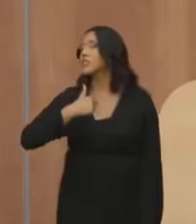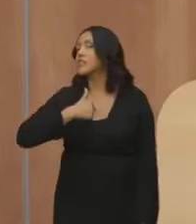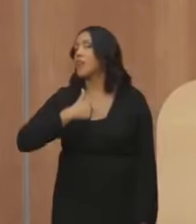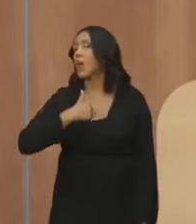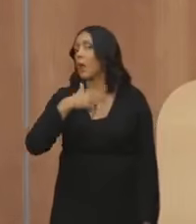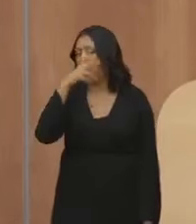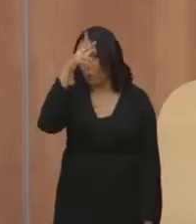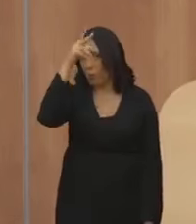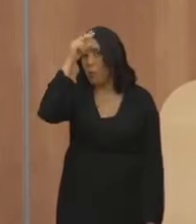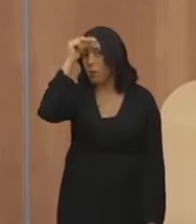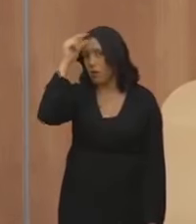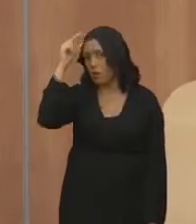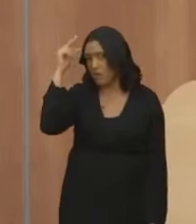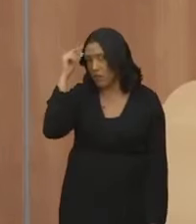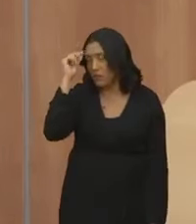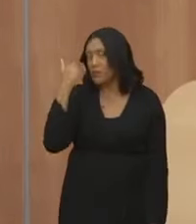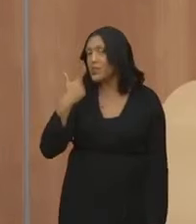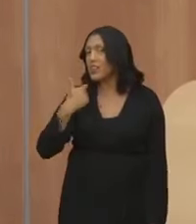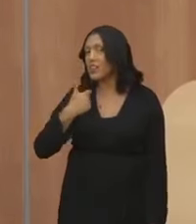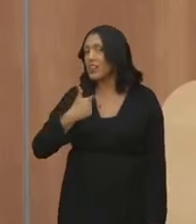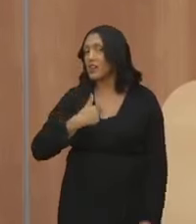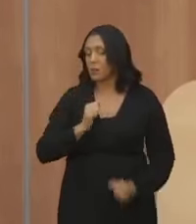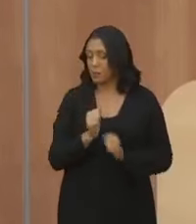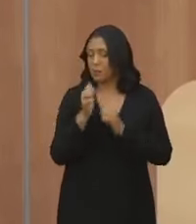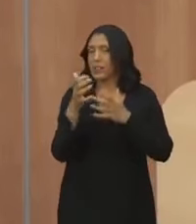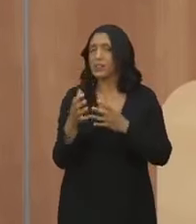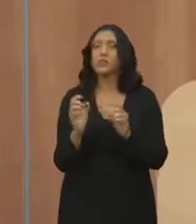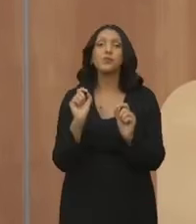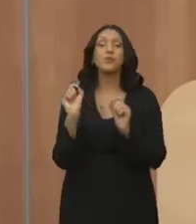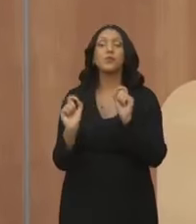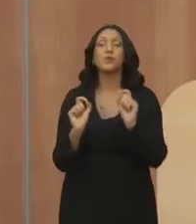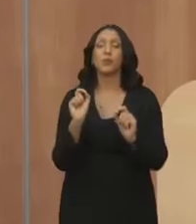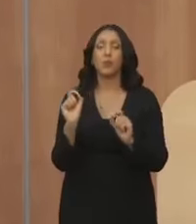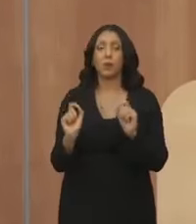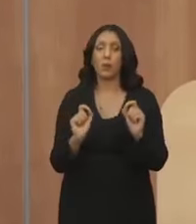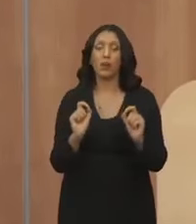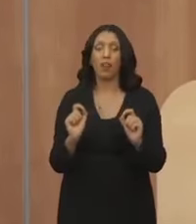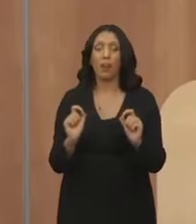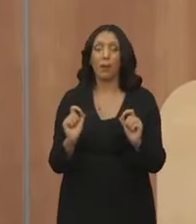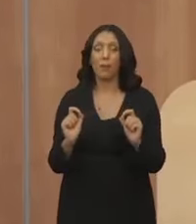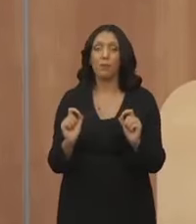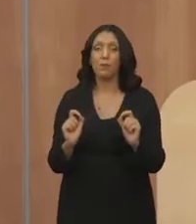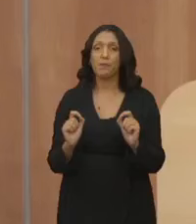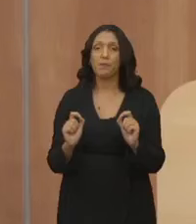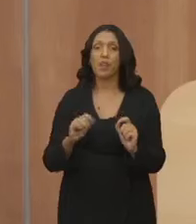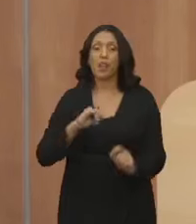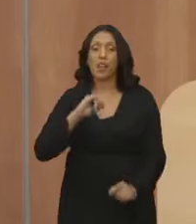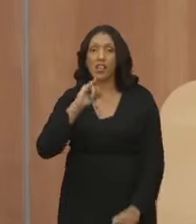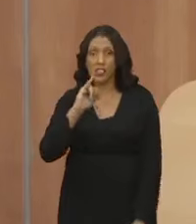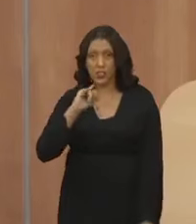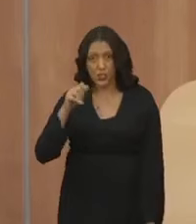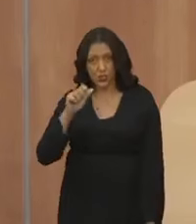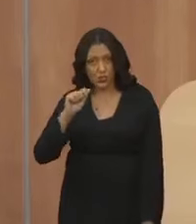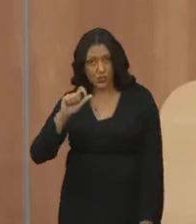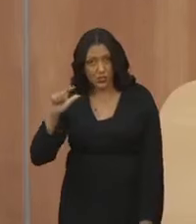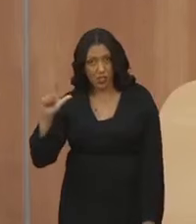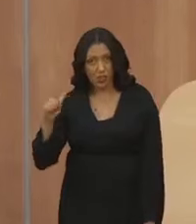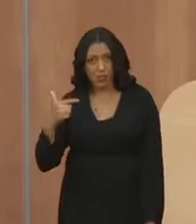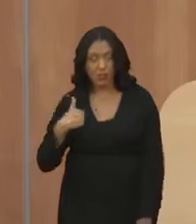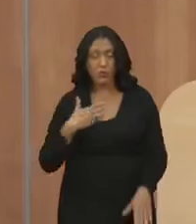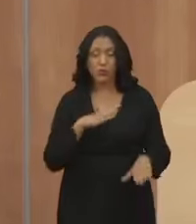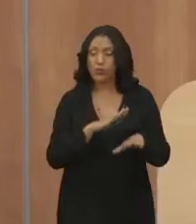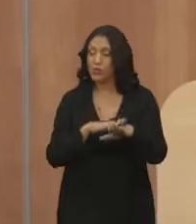a primeira coisa que eu iria fazer para que estabelecesse um plano de investimentos no Veranejal é chamar vocês,